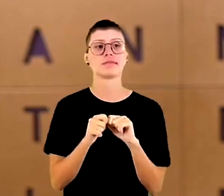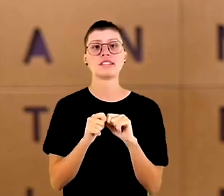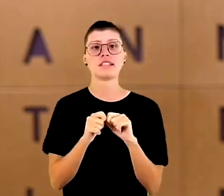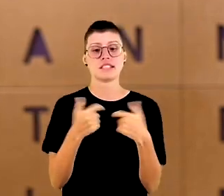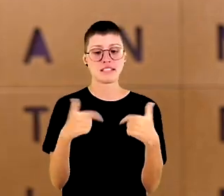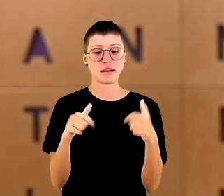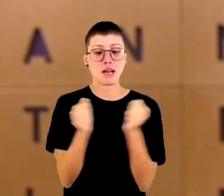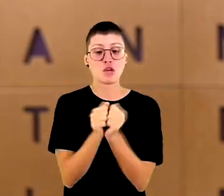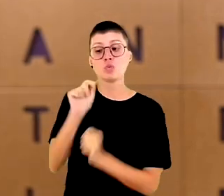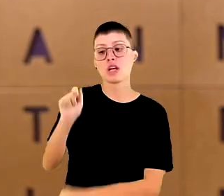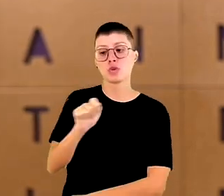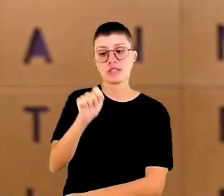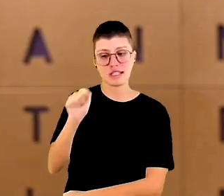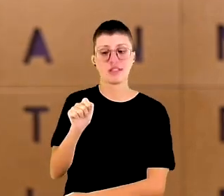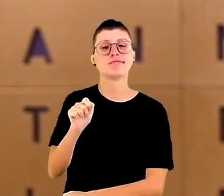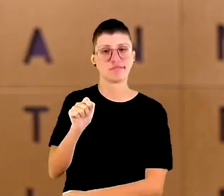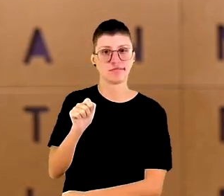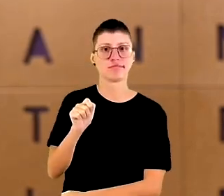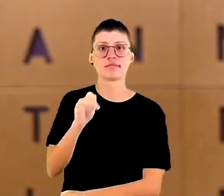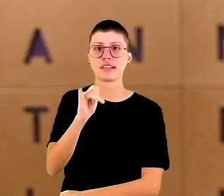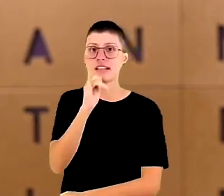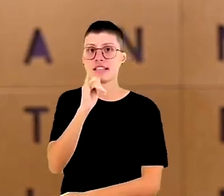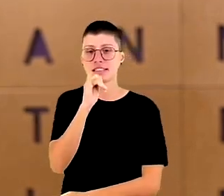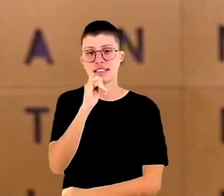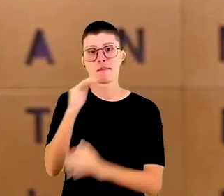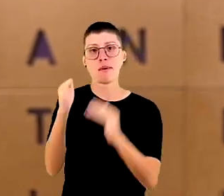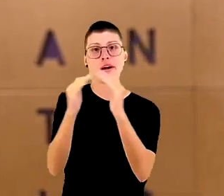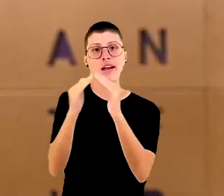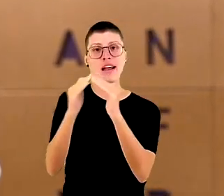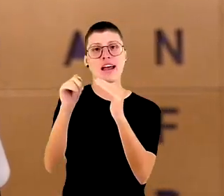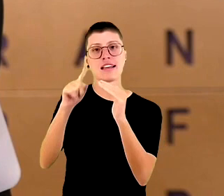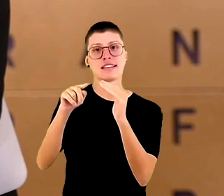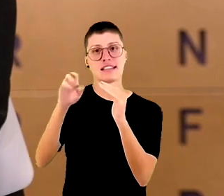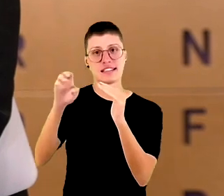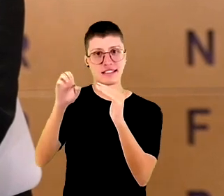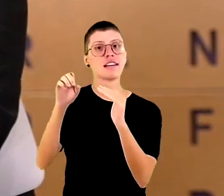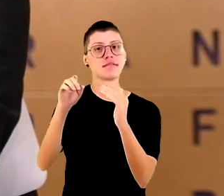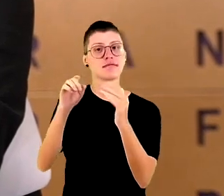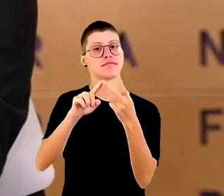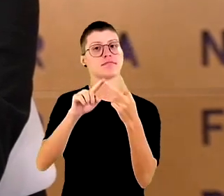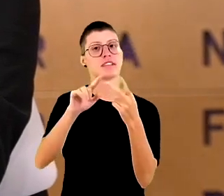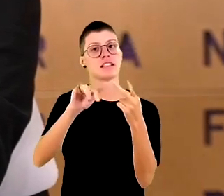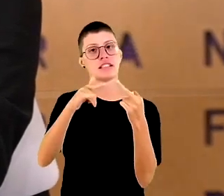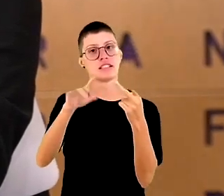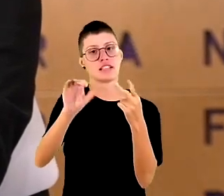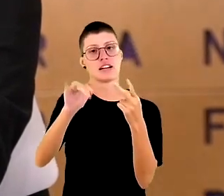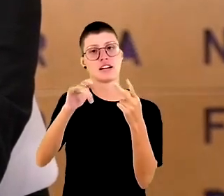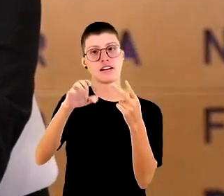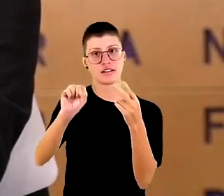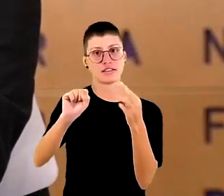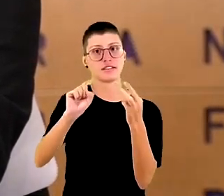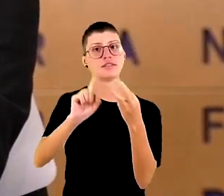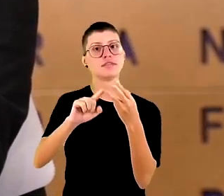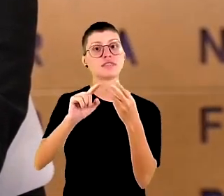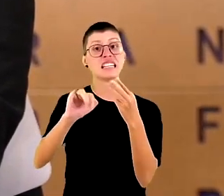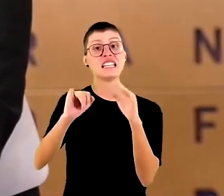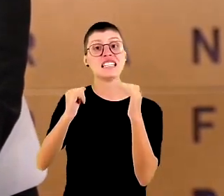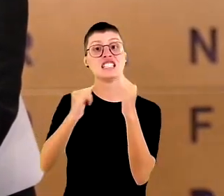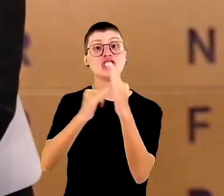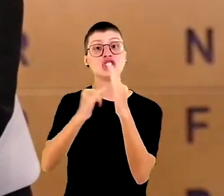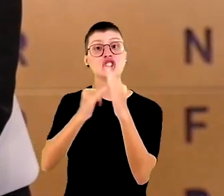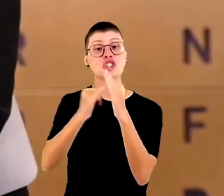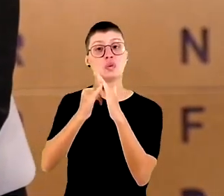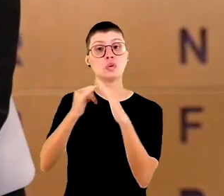organizações como Casa do Zezinho, Gerando Falcões, Instituto Verde Escola, que a gente acabou de ir,